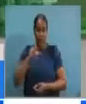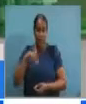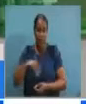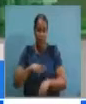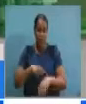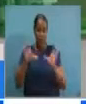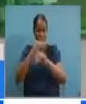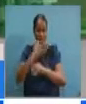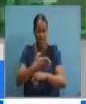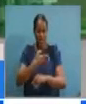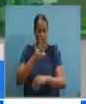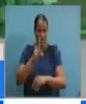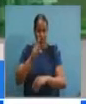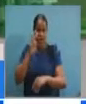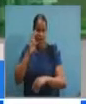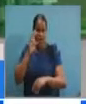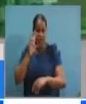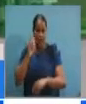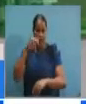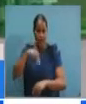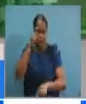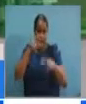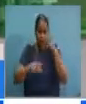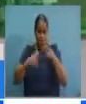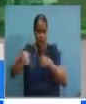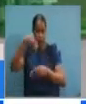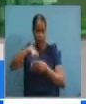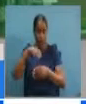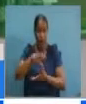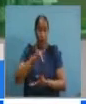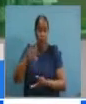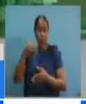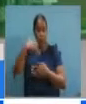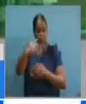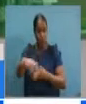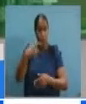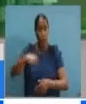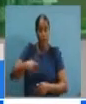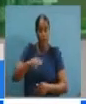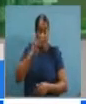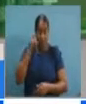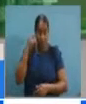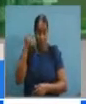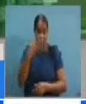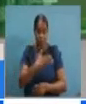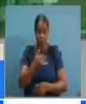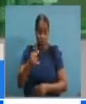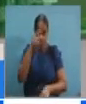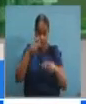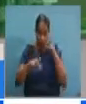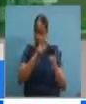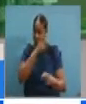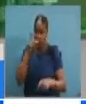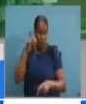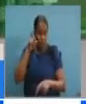Ora, mais de 760 mil eleitores foram votos para escolher o futuro presidente da Guiné-Bissau. 12 candidatos que prometeram durante